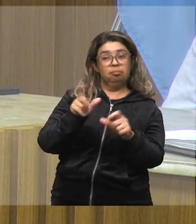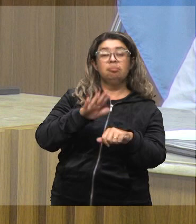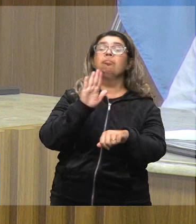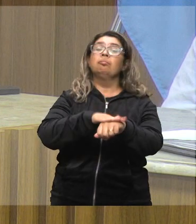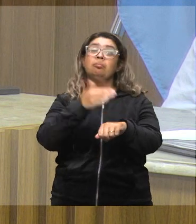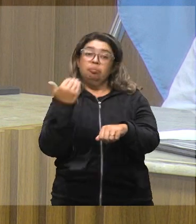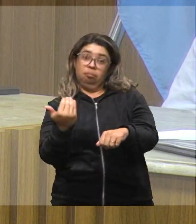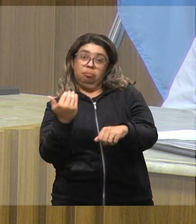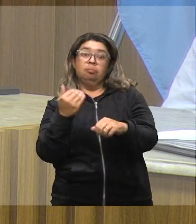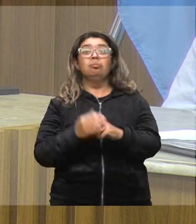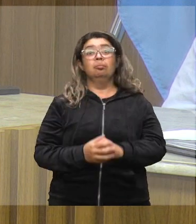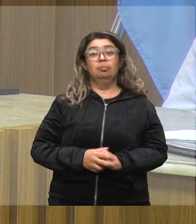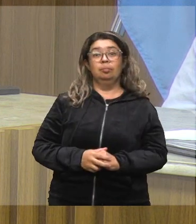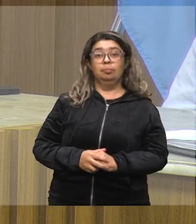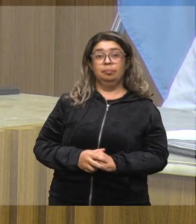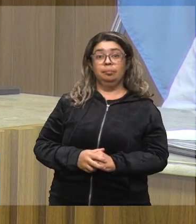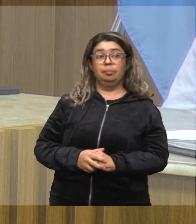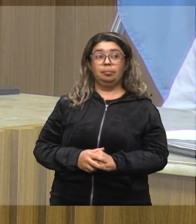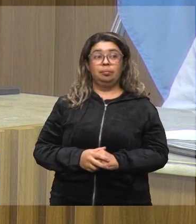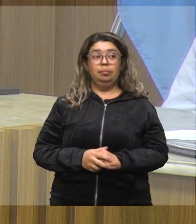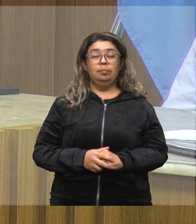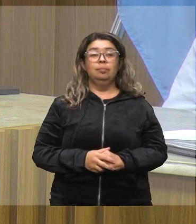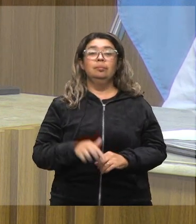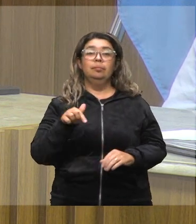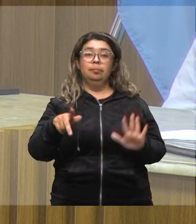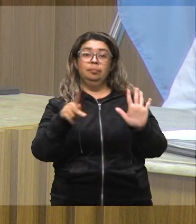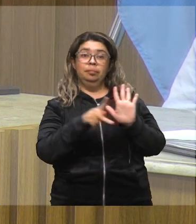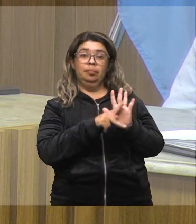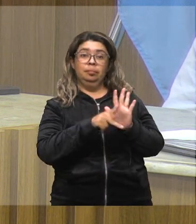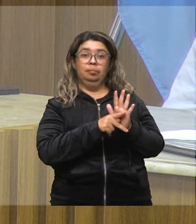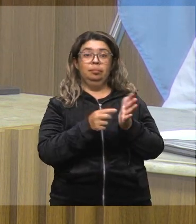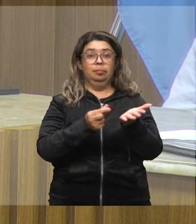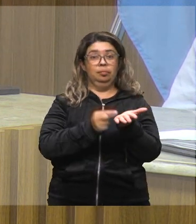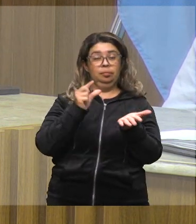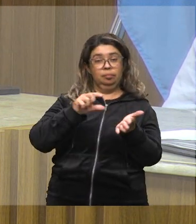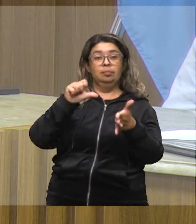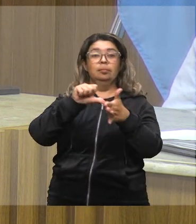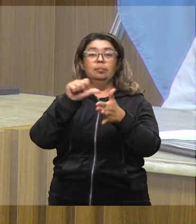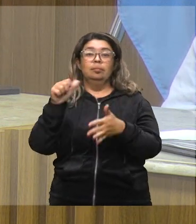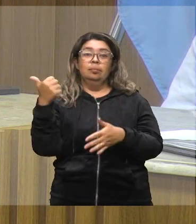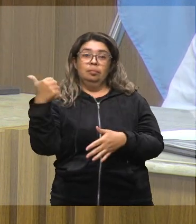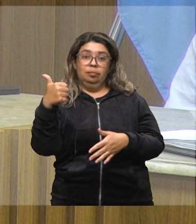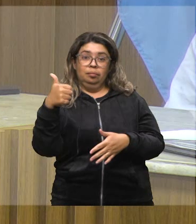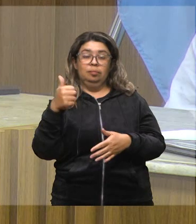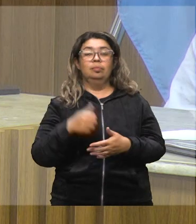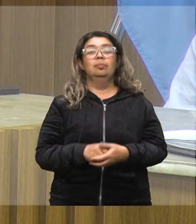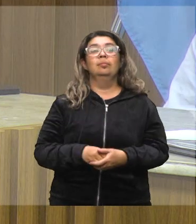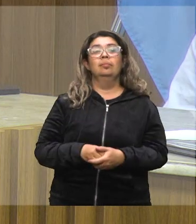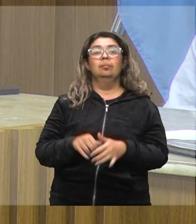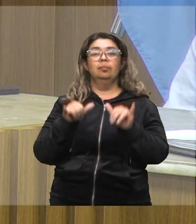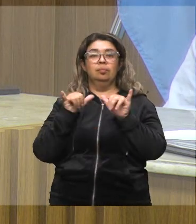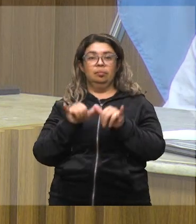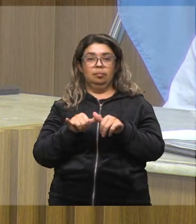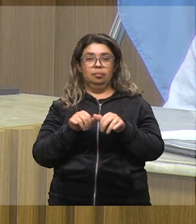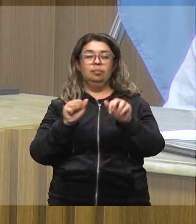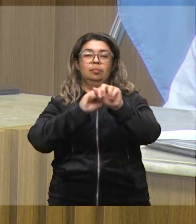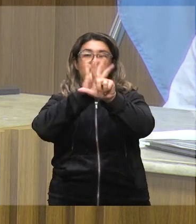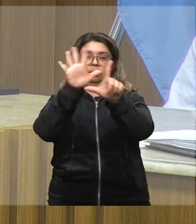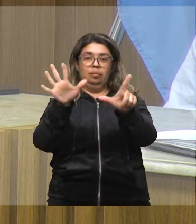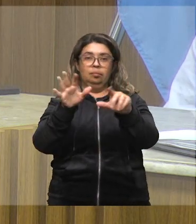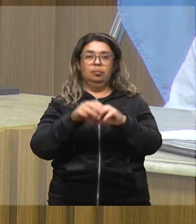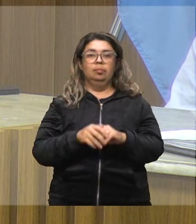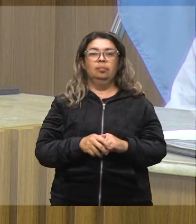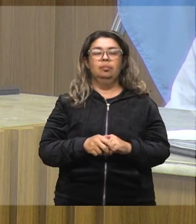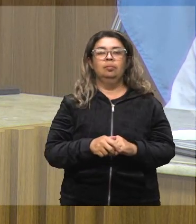contratadas. E sobre o projeto, no artigo 1º, que fica determinado a publicação do currículo